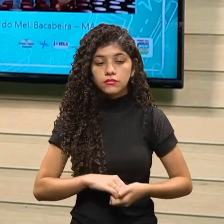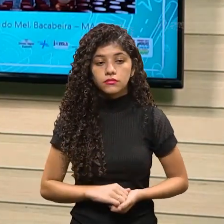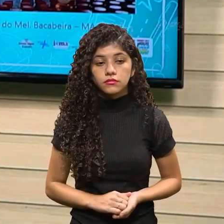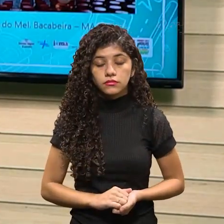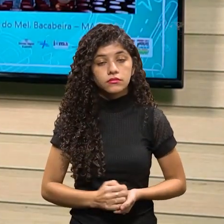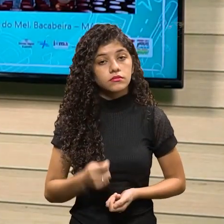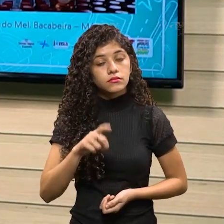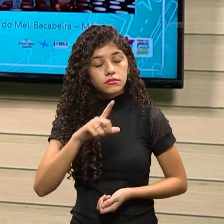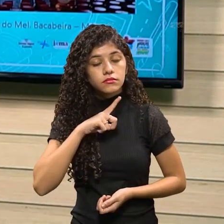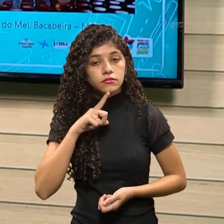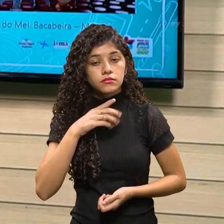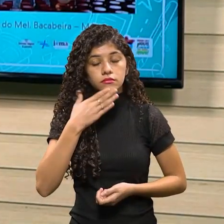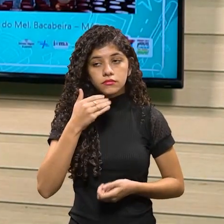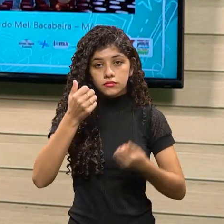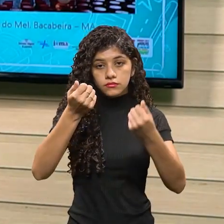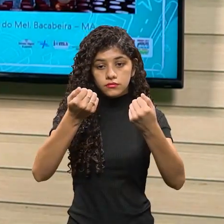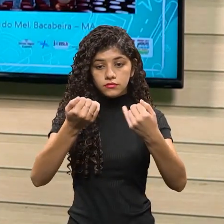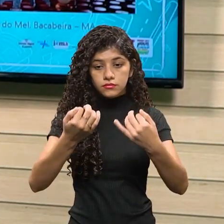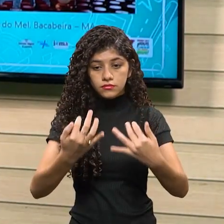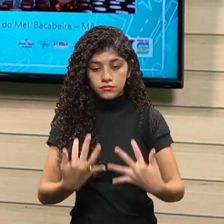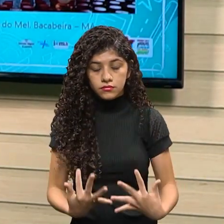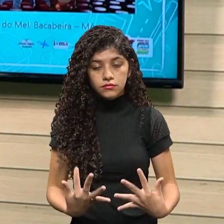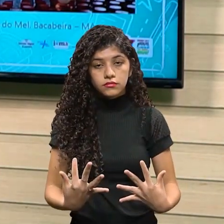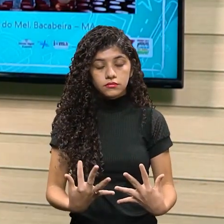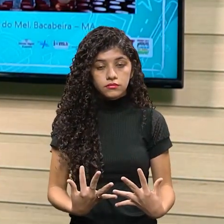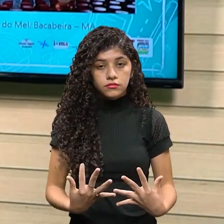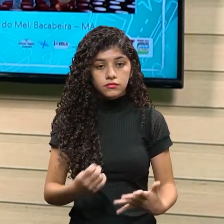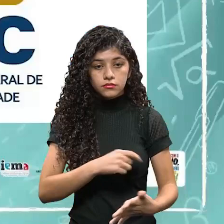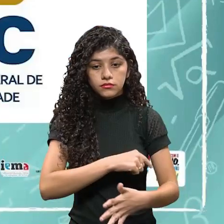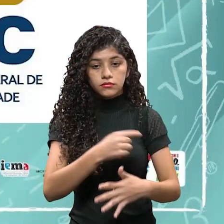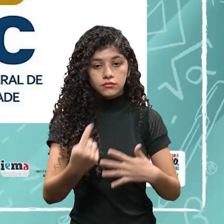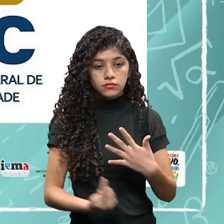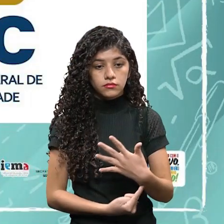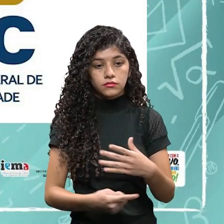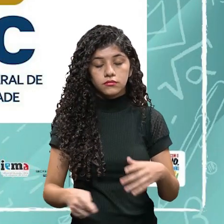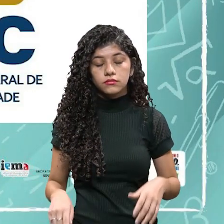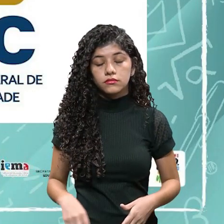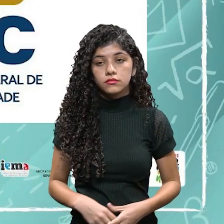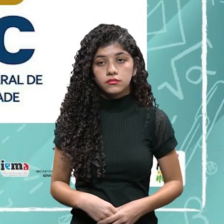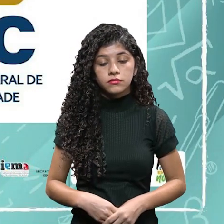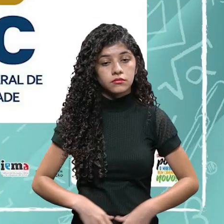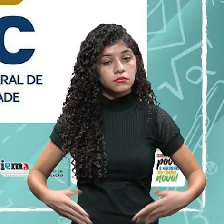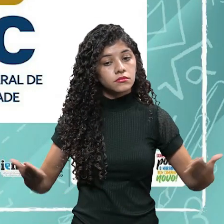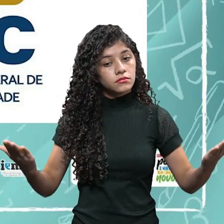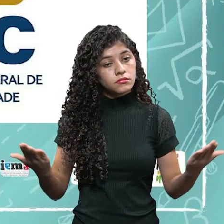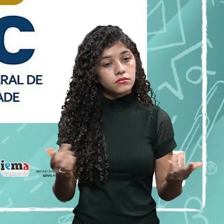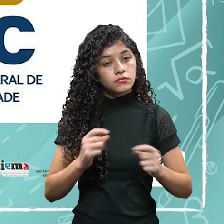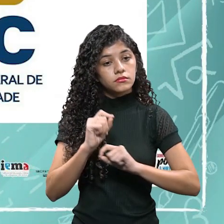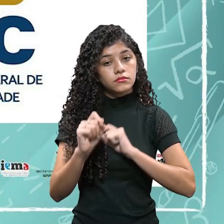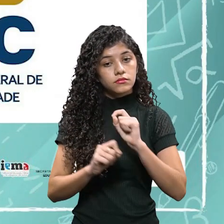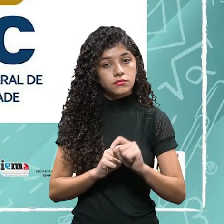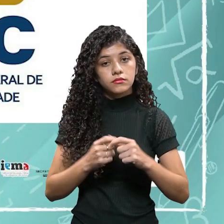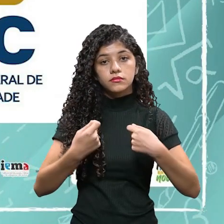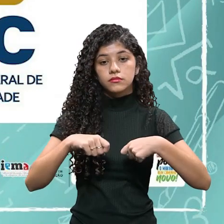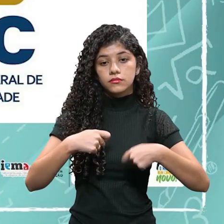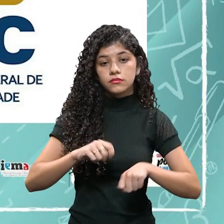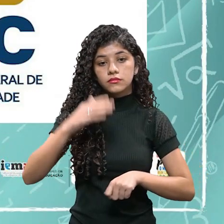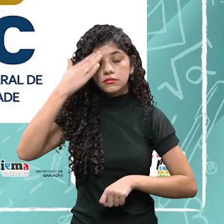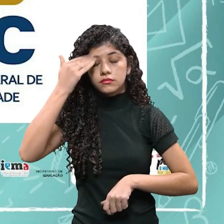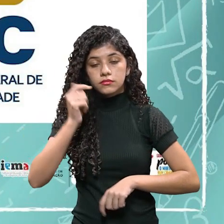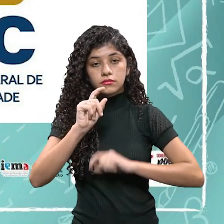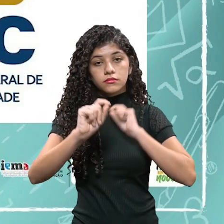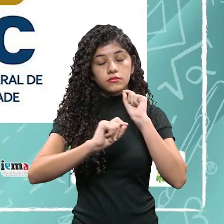que vocês tenham um melhor detalhamento desse tipo de contabilização. Agora, o que a gente precisa saber, o que é uma norma